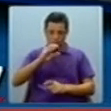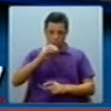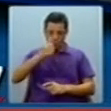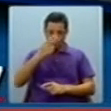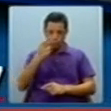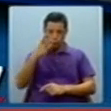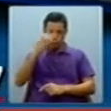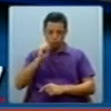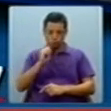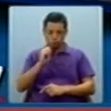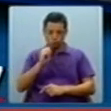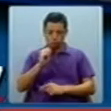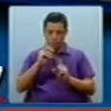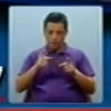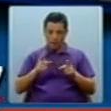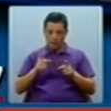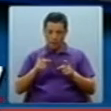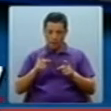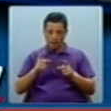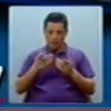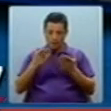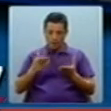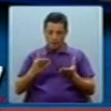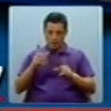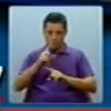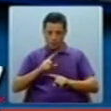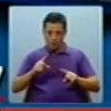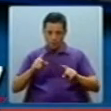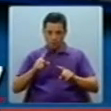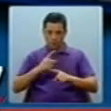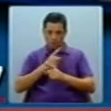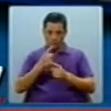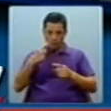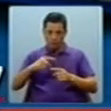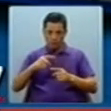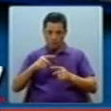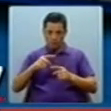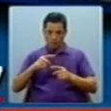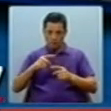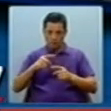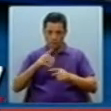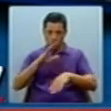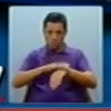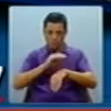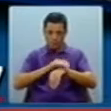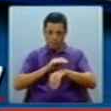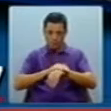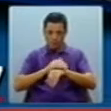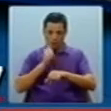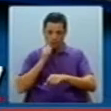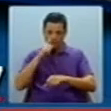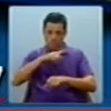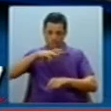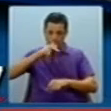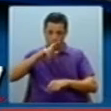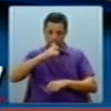se calhar, está a ser autenticamente desmanchado, a cair em pedaços. E a culpa será, provavelmente, de Marte,